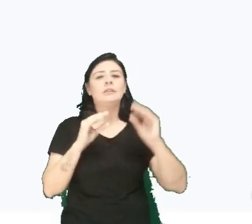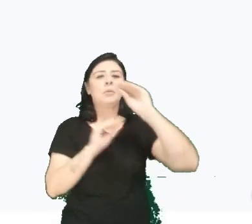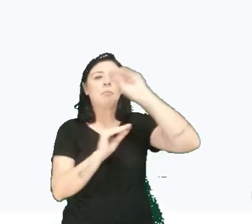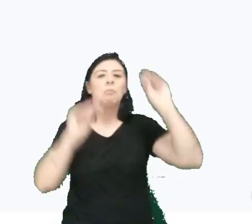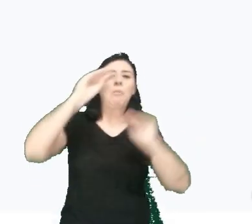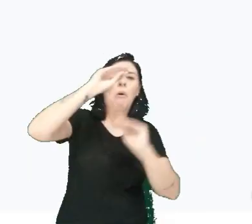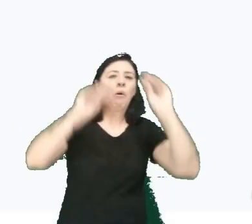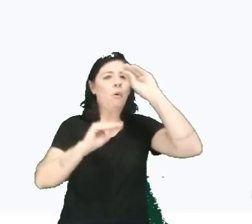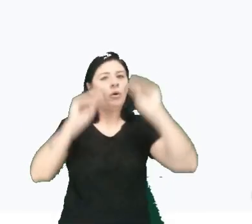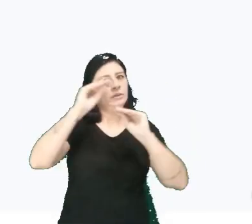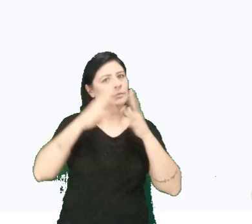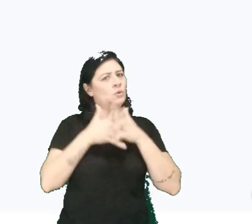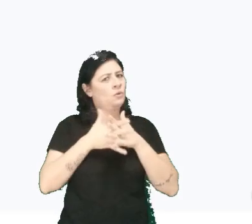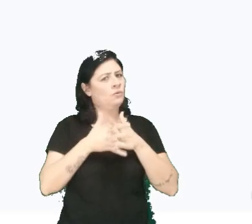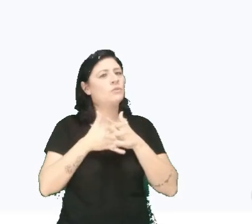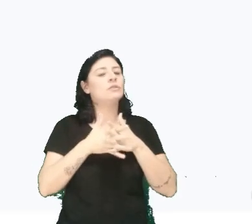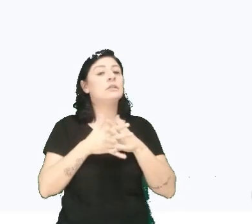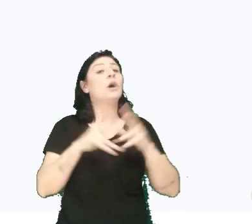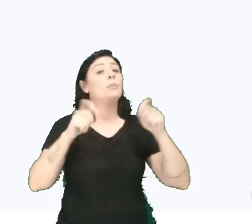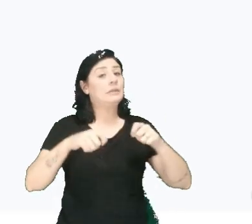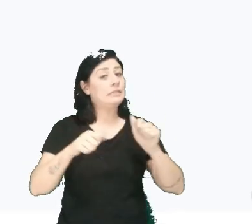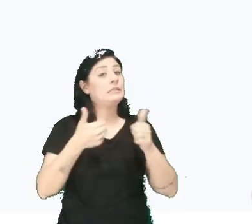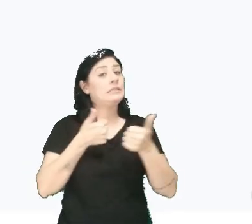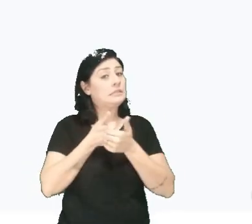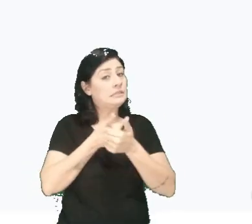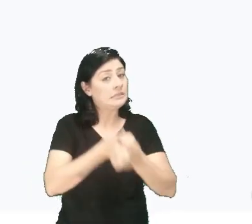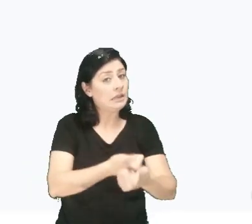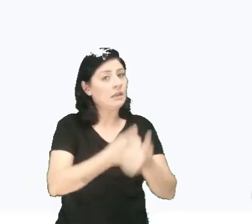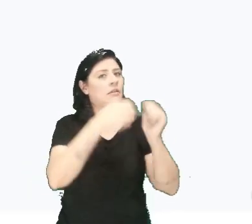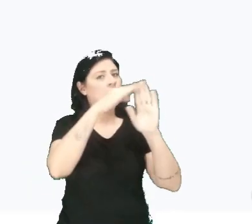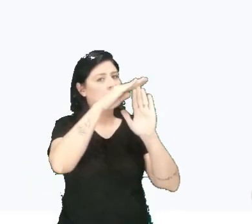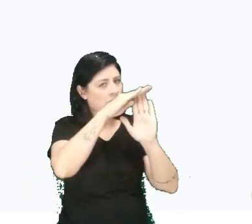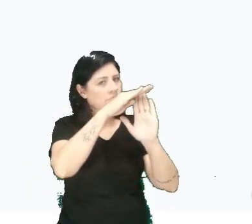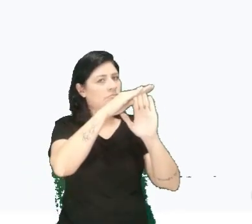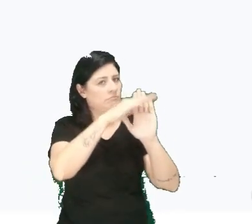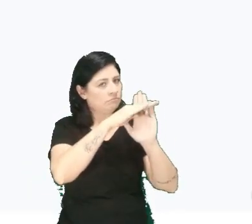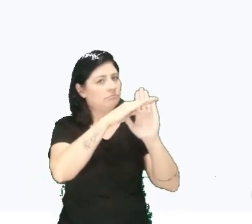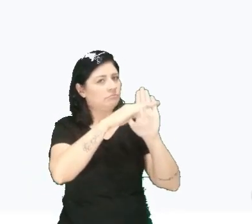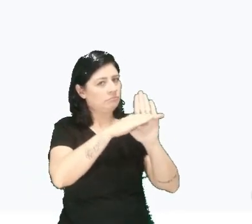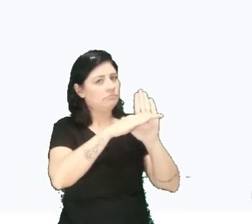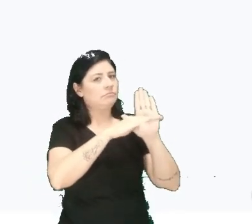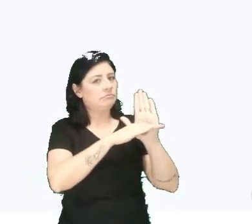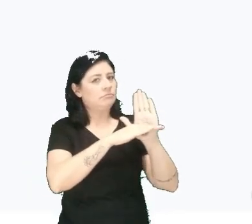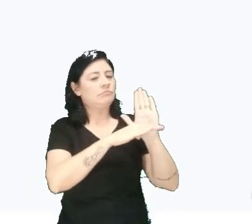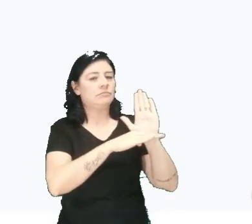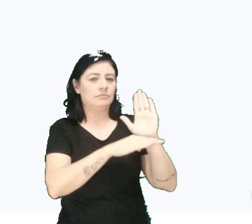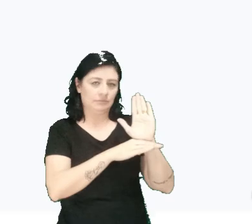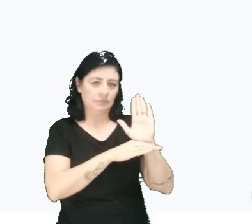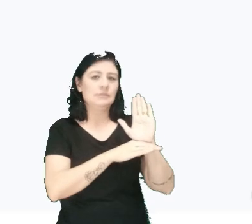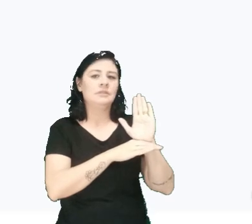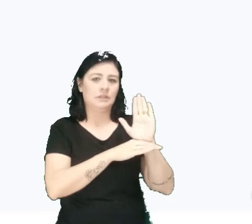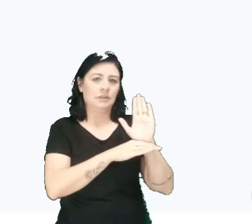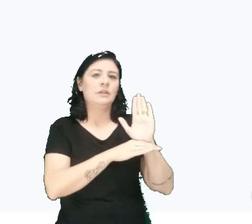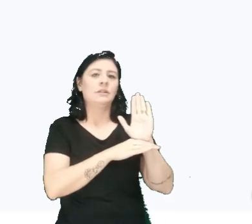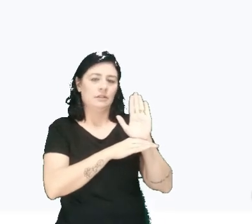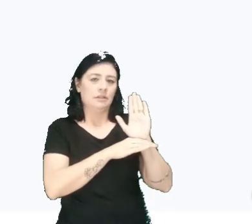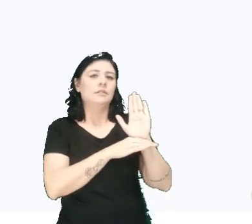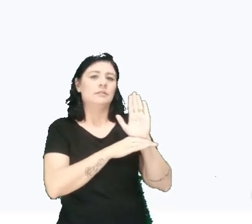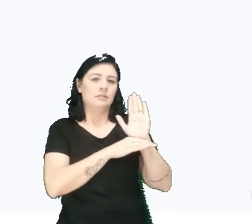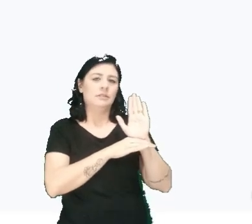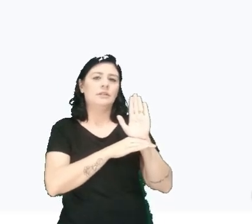ali com que o estudante ele tem a necessidade, ele cita ali na sala de aula, né? Você não vai dizer assim, não, isso agora